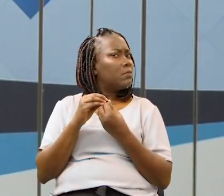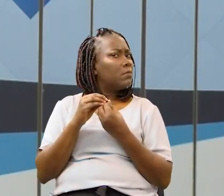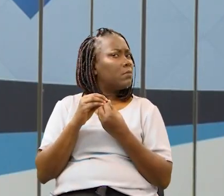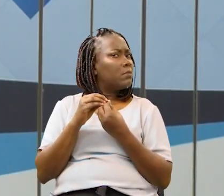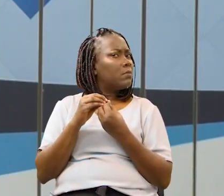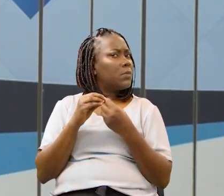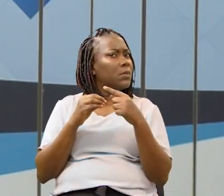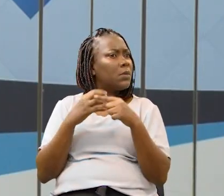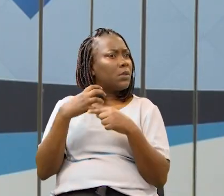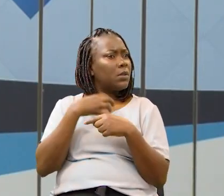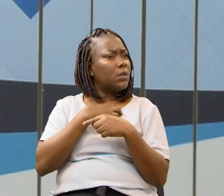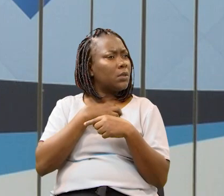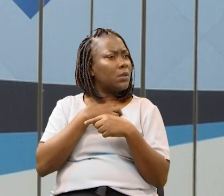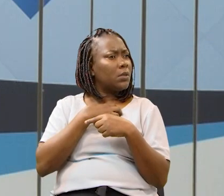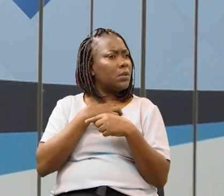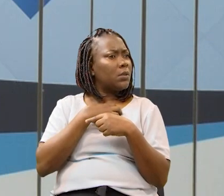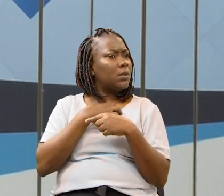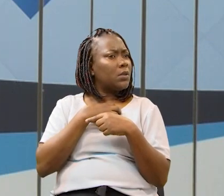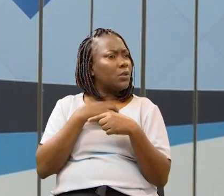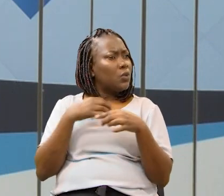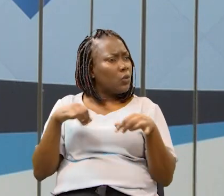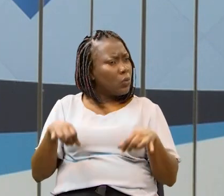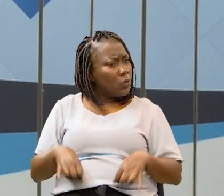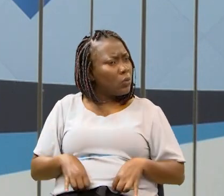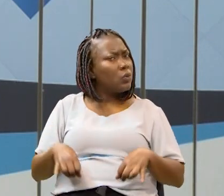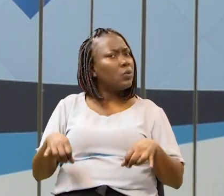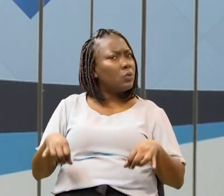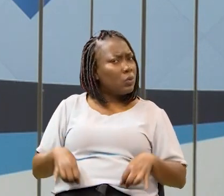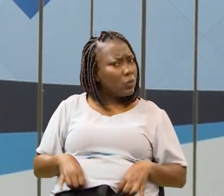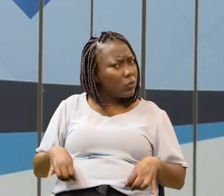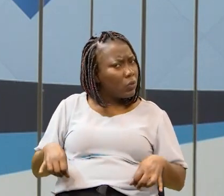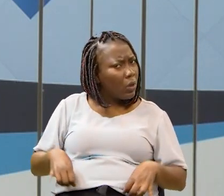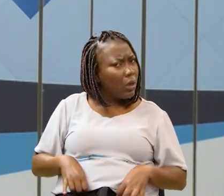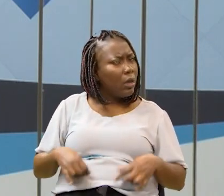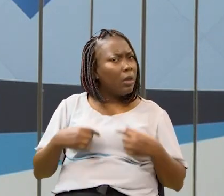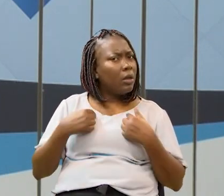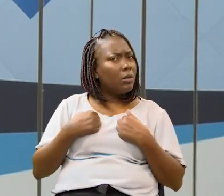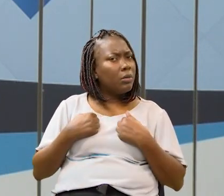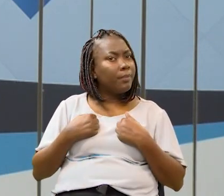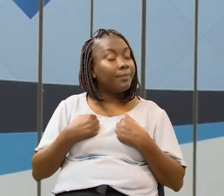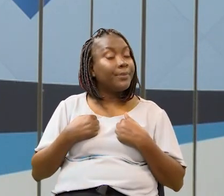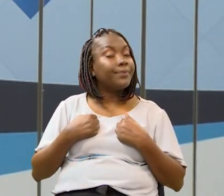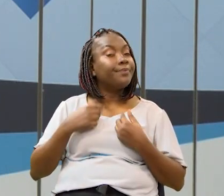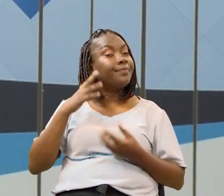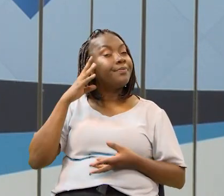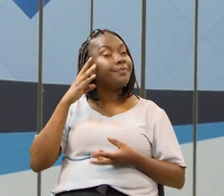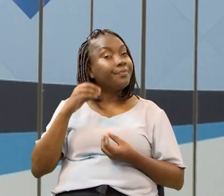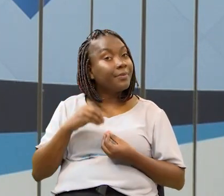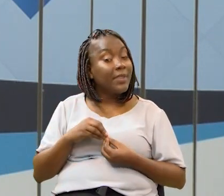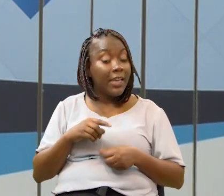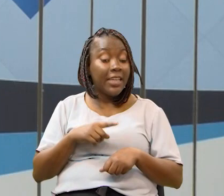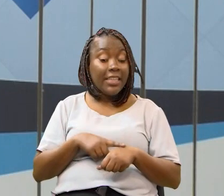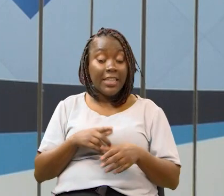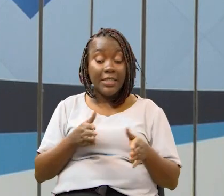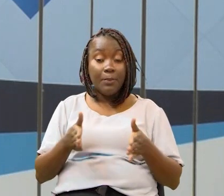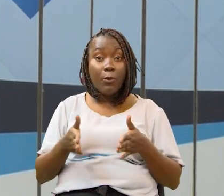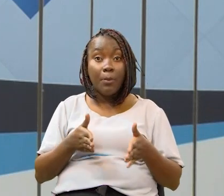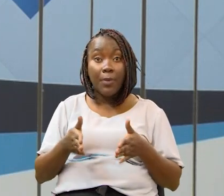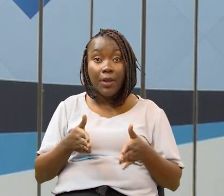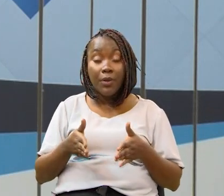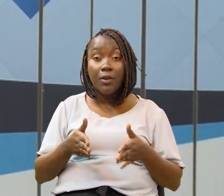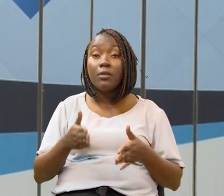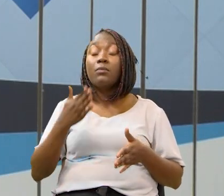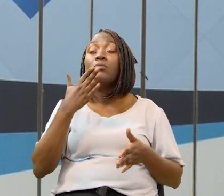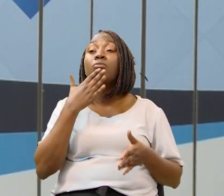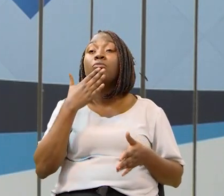que aquilo causou um dano e de fato causa mesmo. Dano moral, né? E aí, neste momento, ela